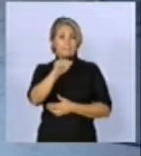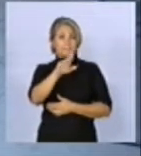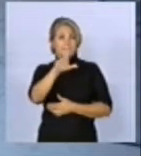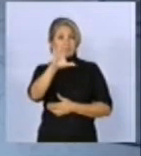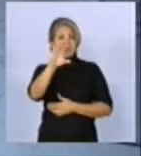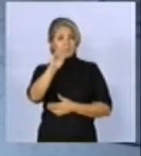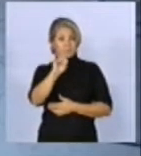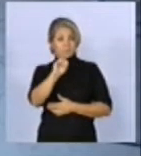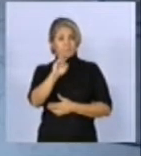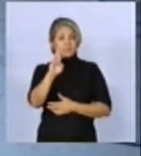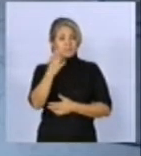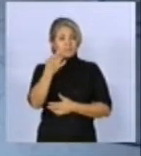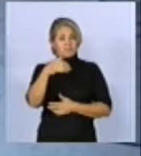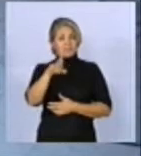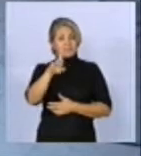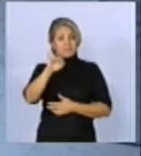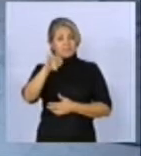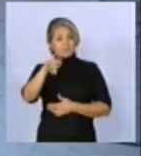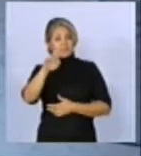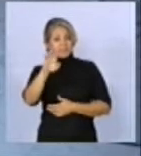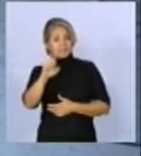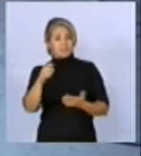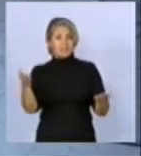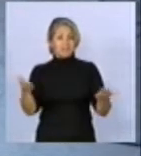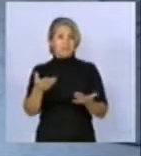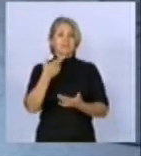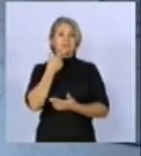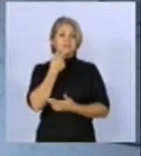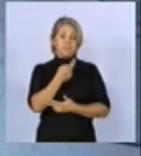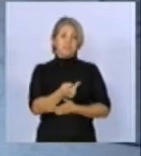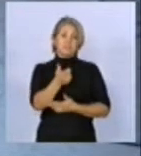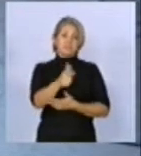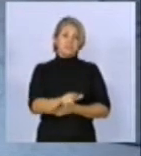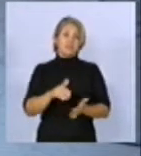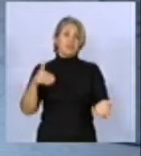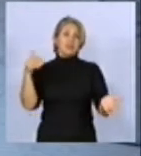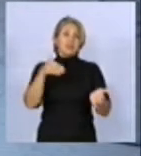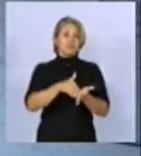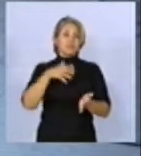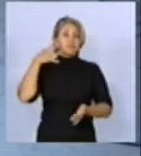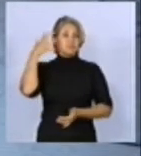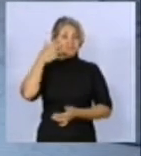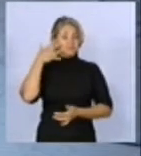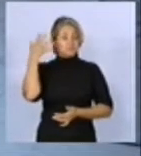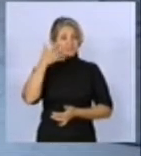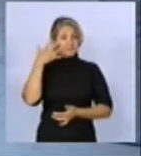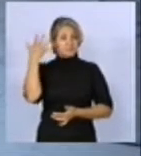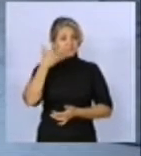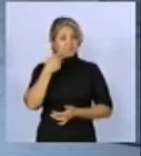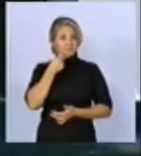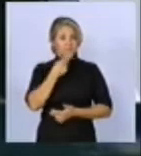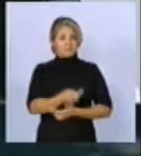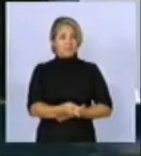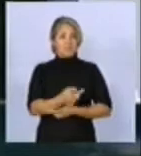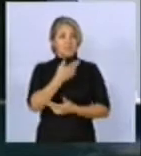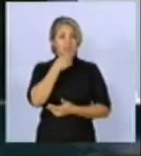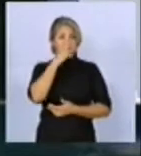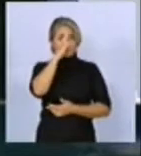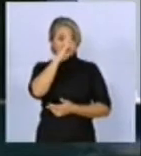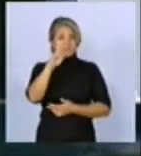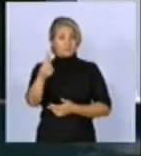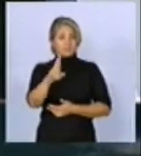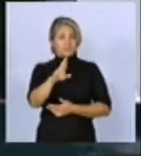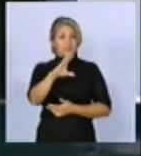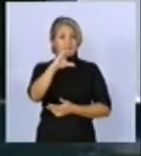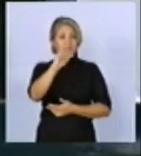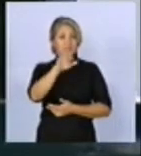Correia Eu chamarei agora para dividir o tempo a última expansão da contag doutores casa do